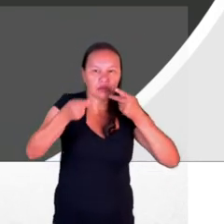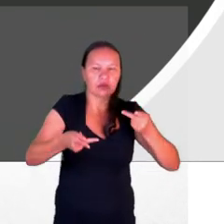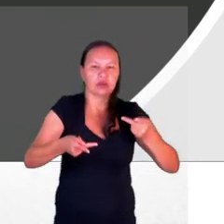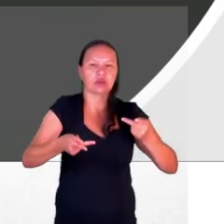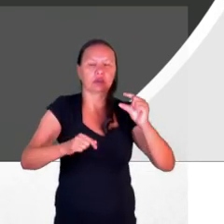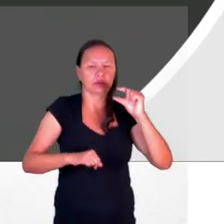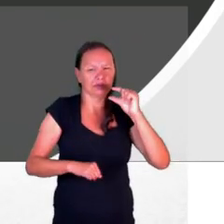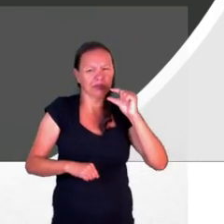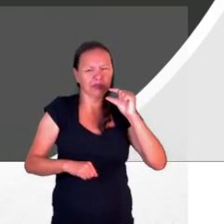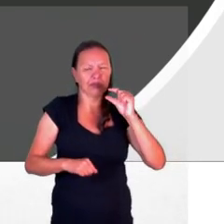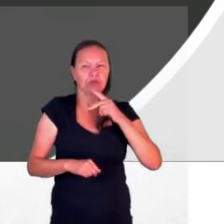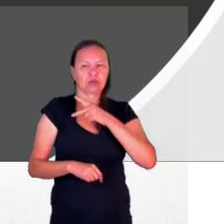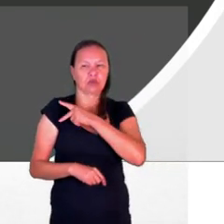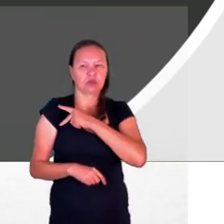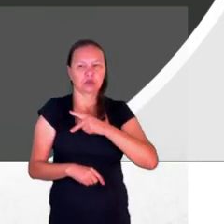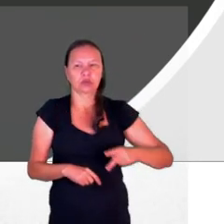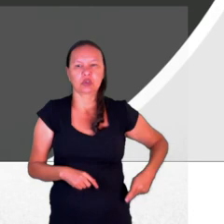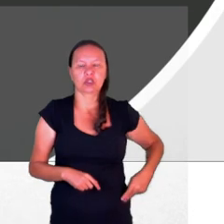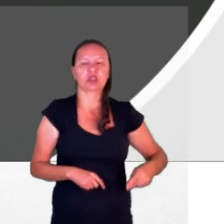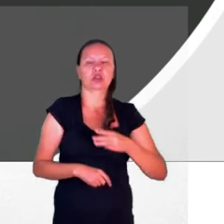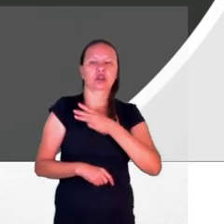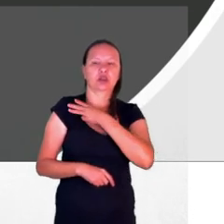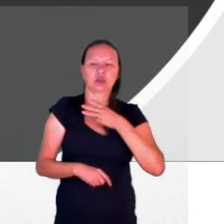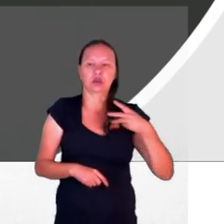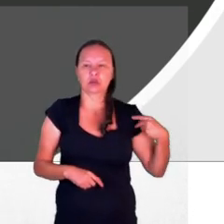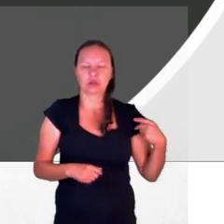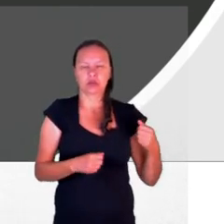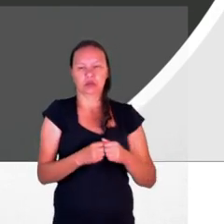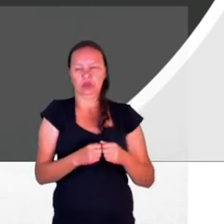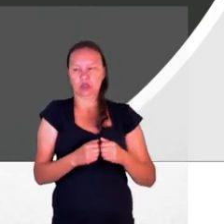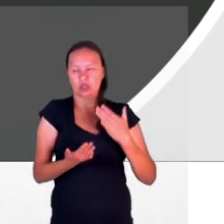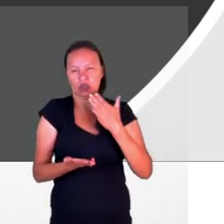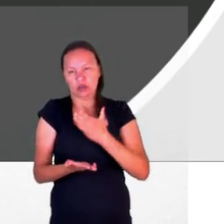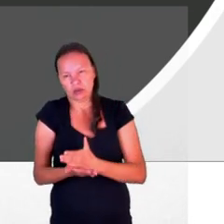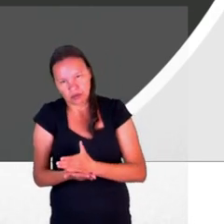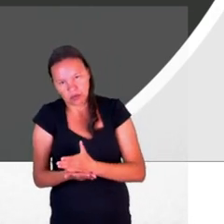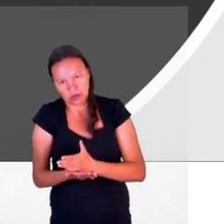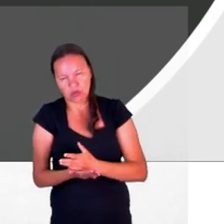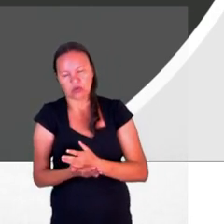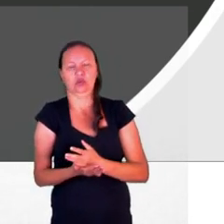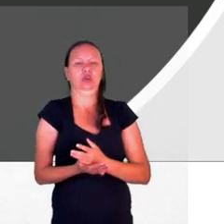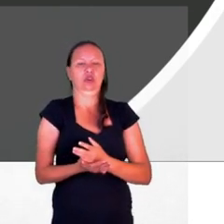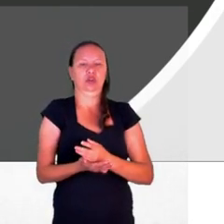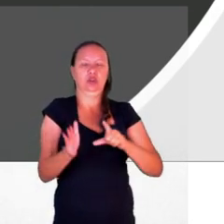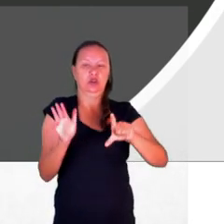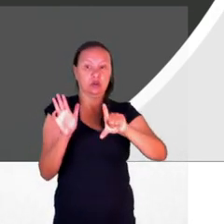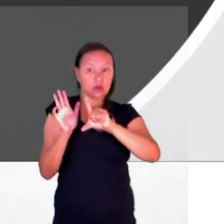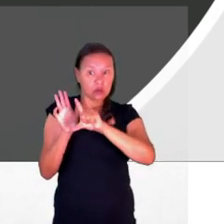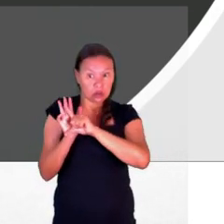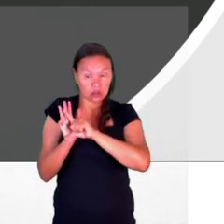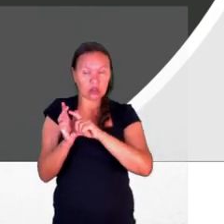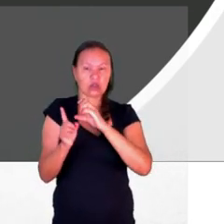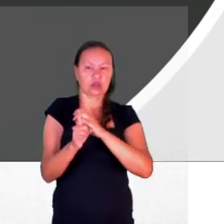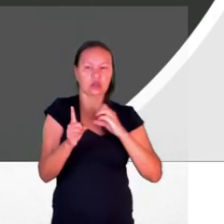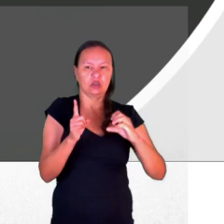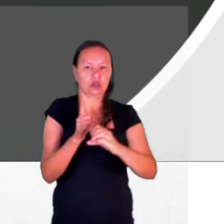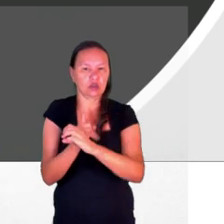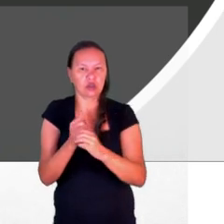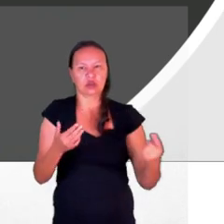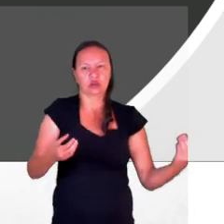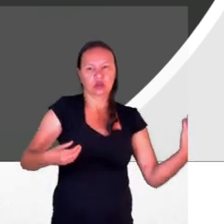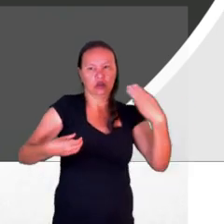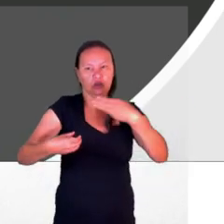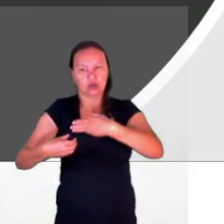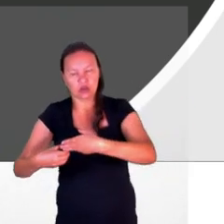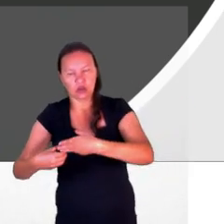minimamente de política pública né à medida que os direitos sociais foram entrando para dentro das